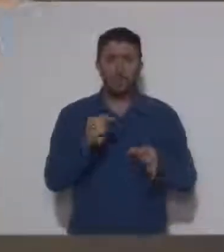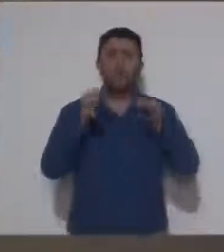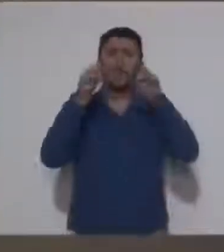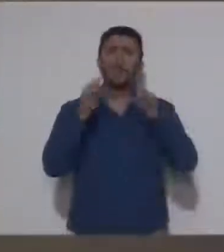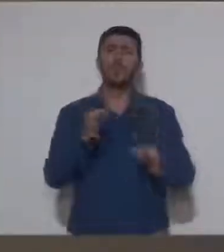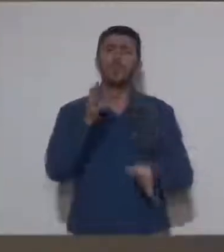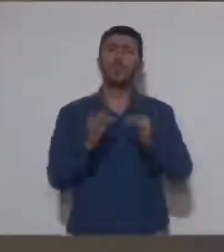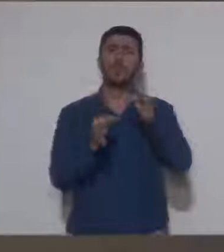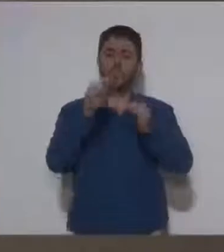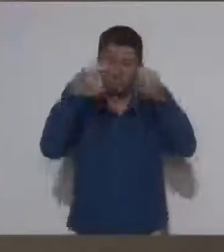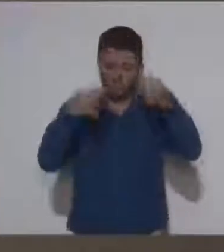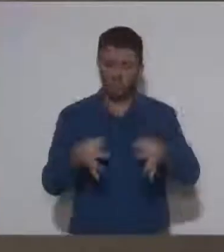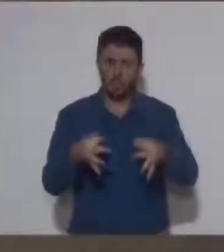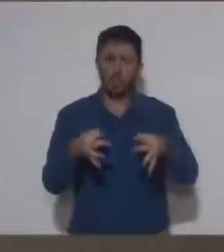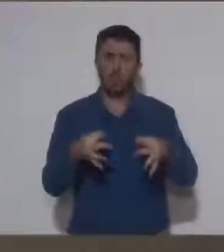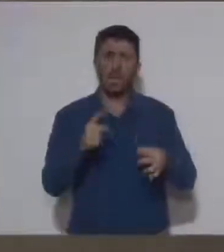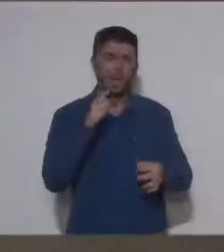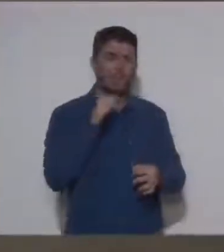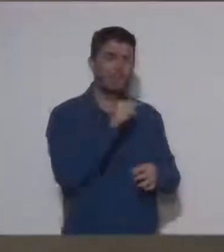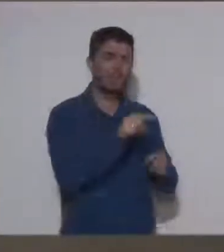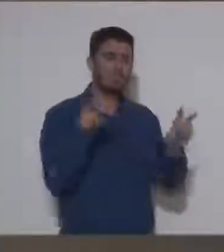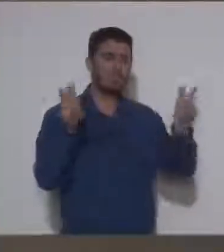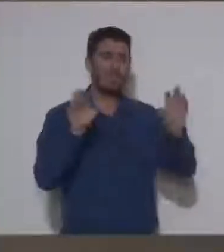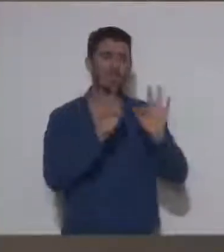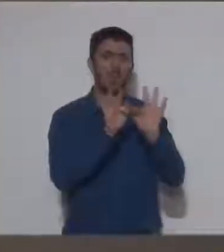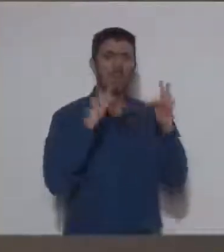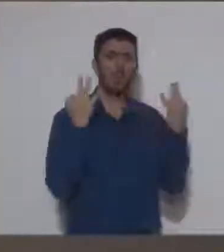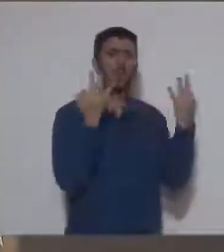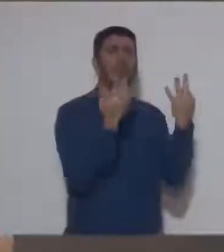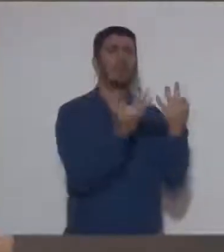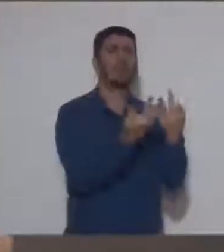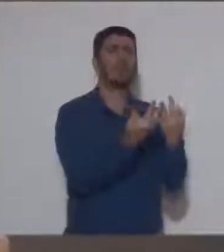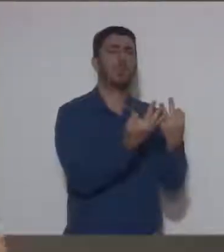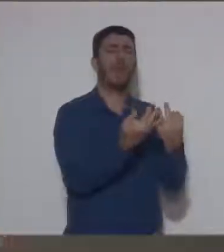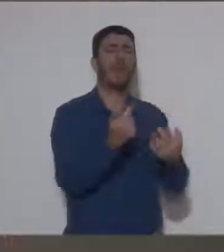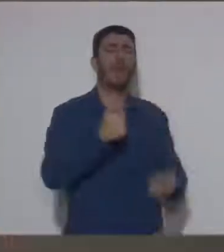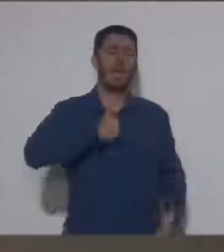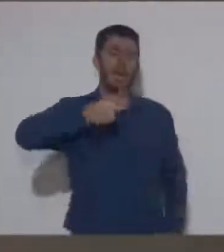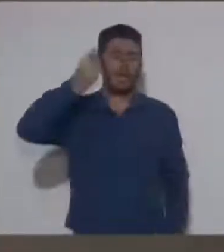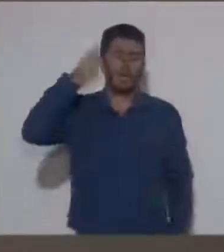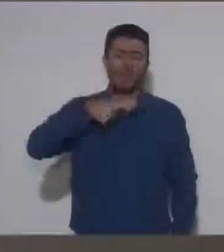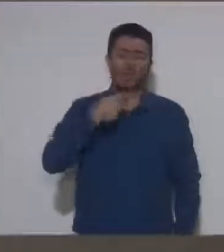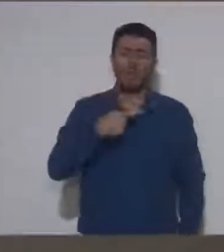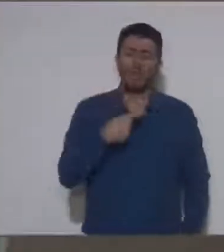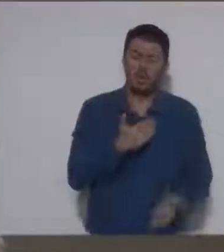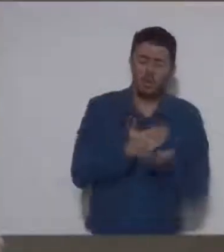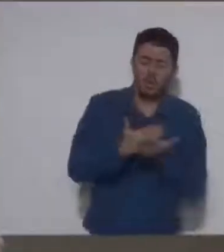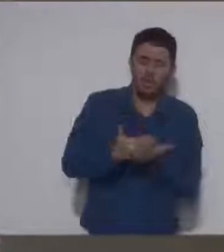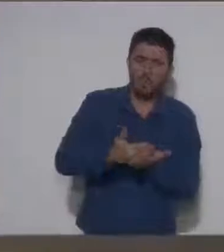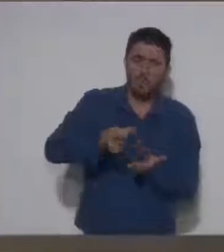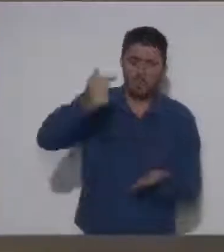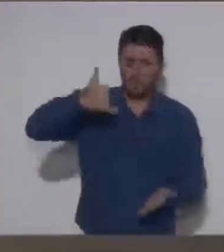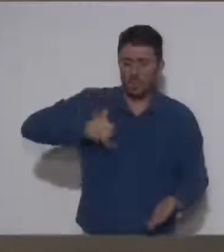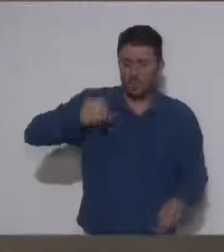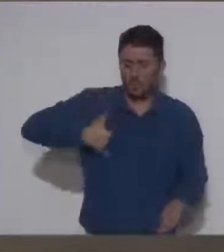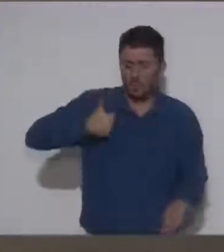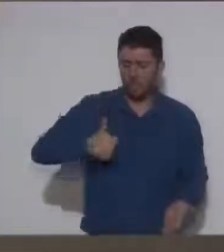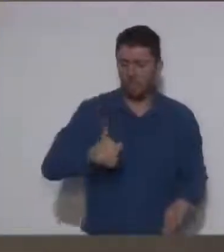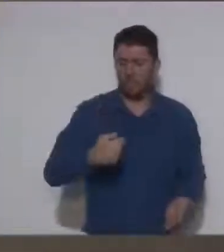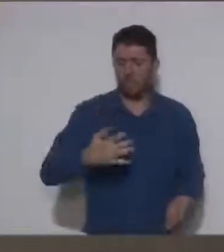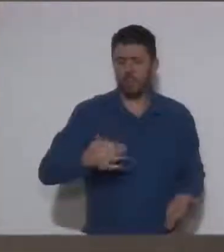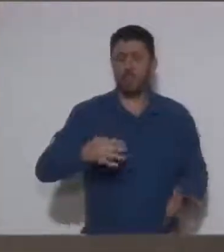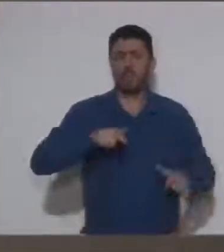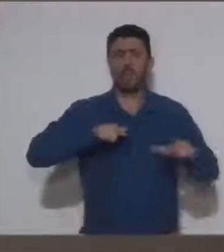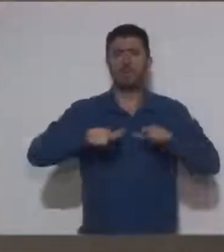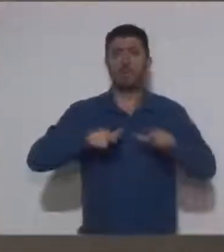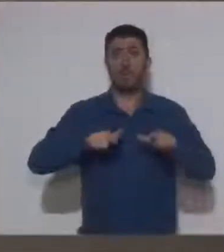discussões, geralmente familiares, não é? Porque sempre alguém fala assim, mas eu comecei a trabalhar muito cedo, com 14 anos, e ninguém é contra